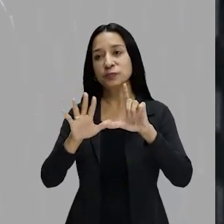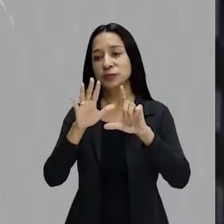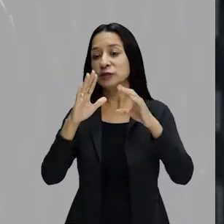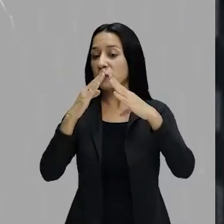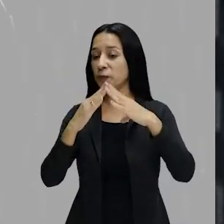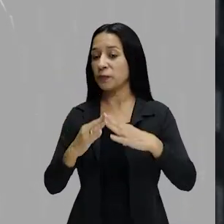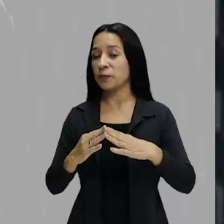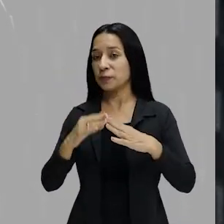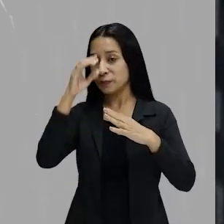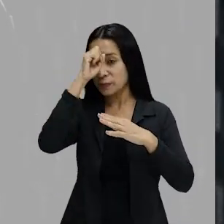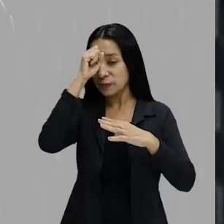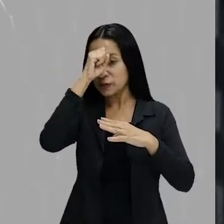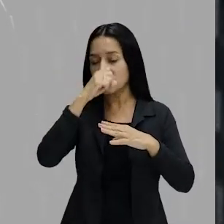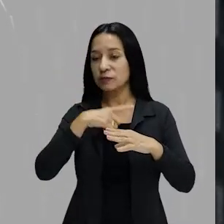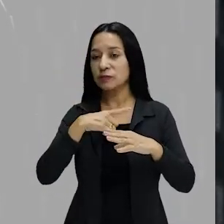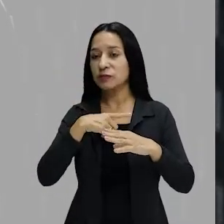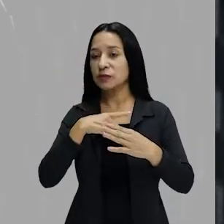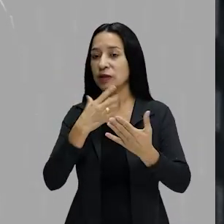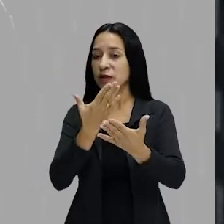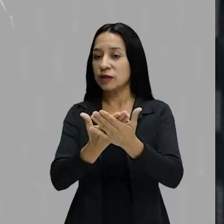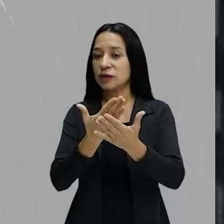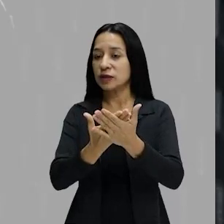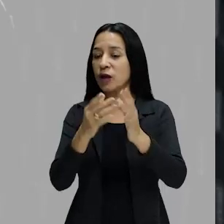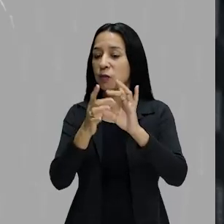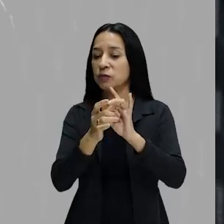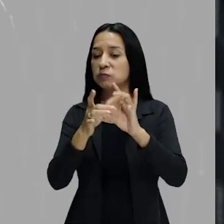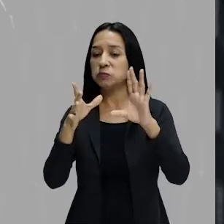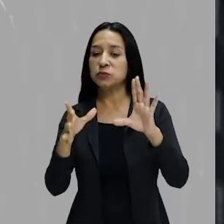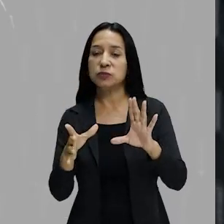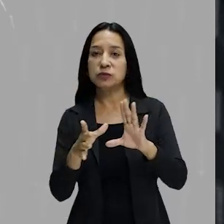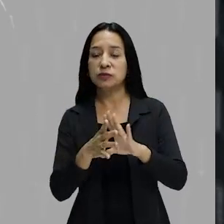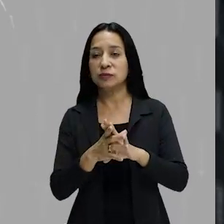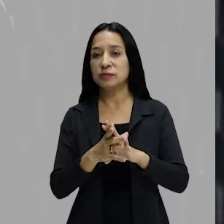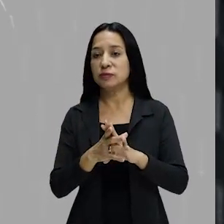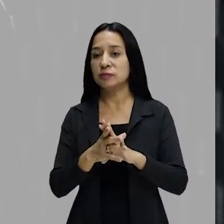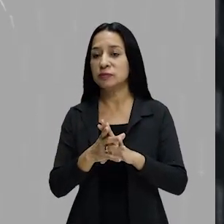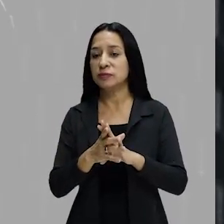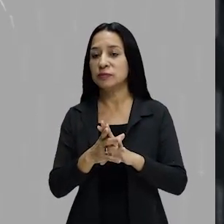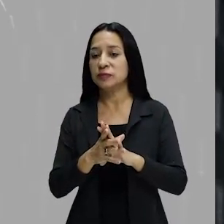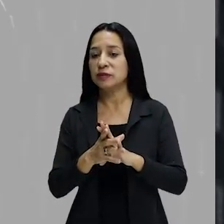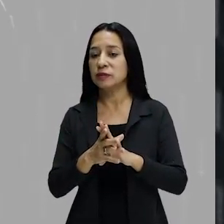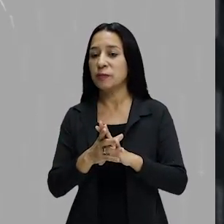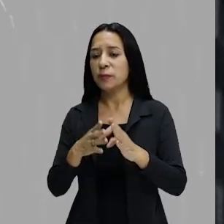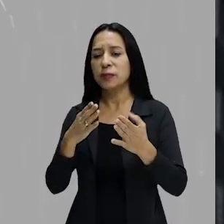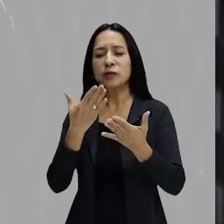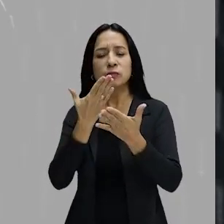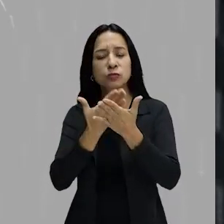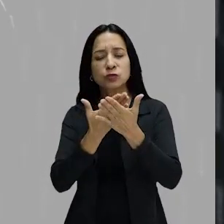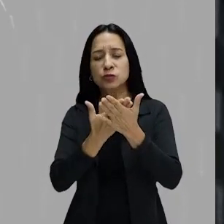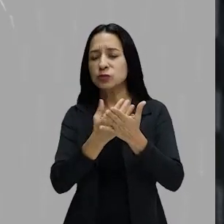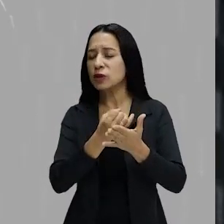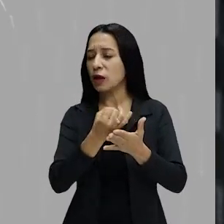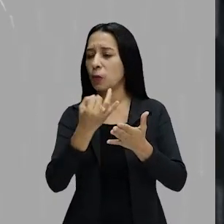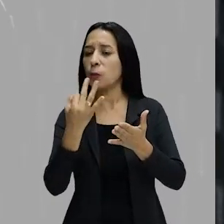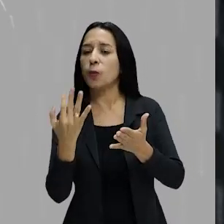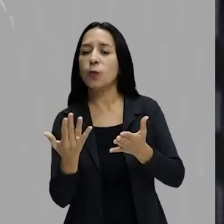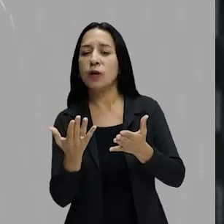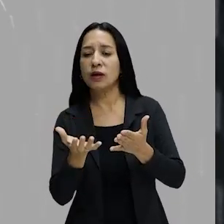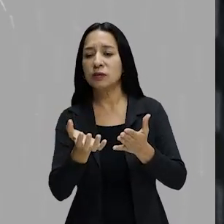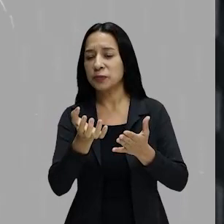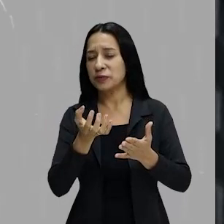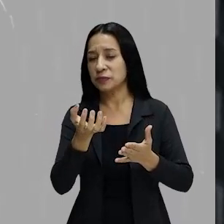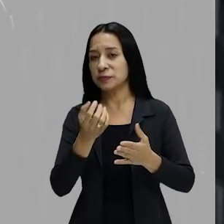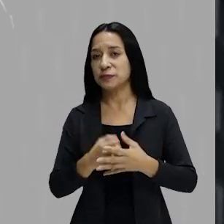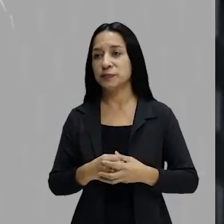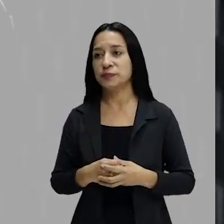você tem as nossas aulas disponibilizadas para você assistir quando e quantas vezes você